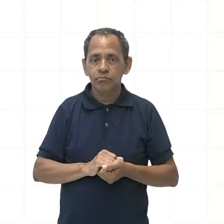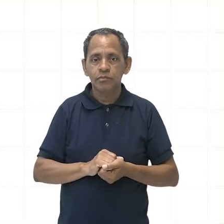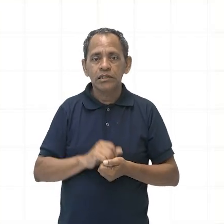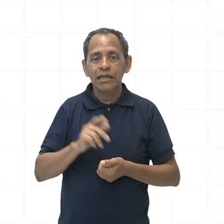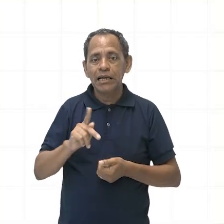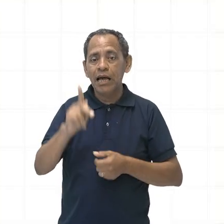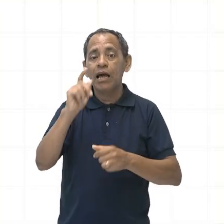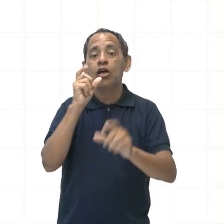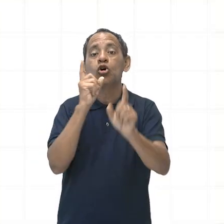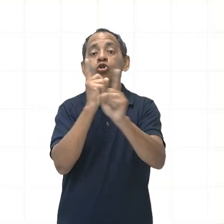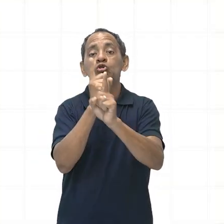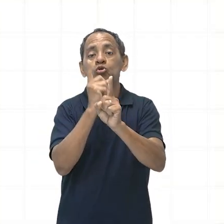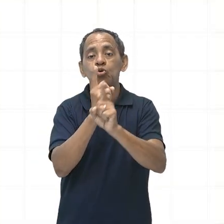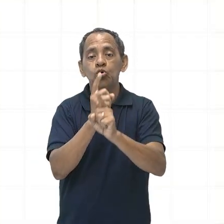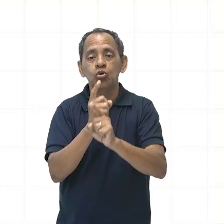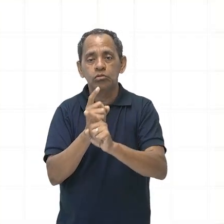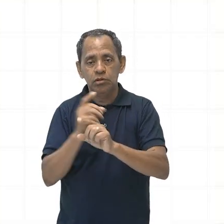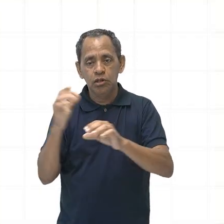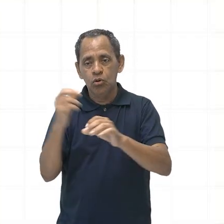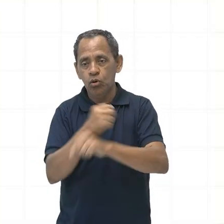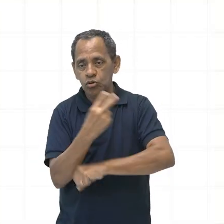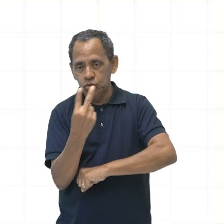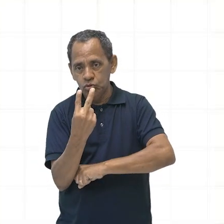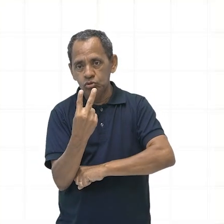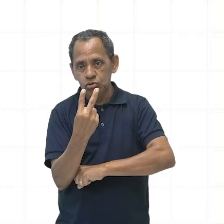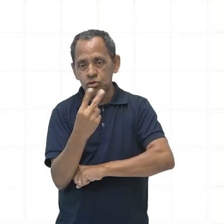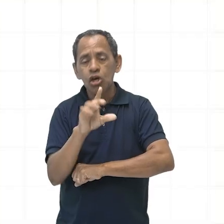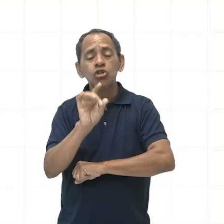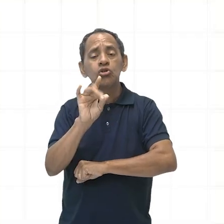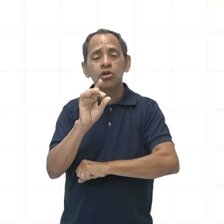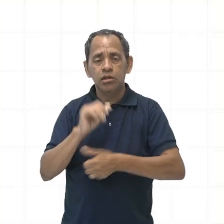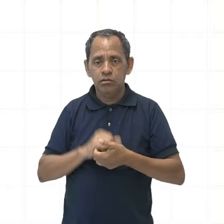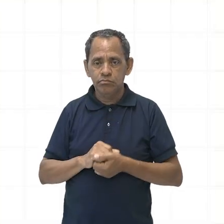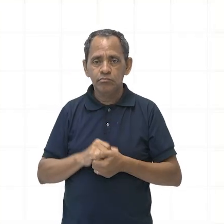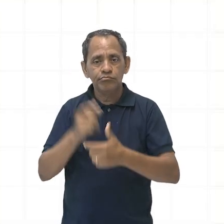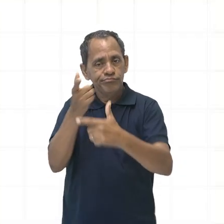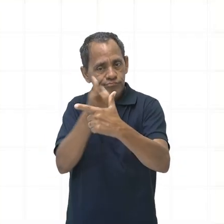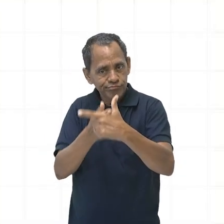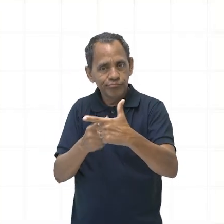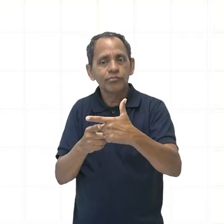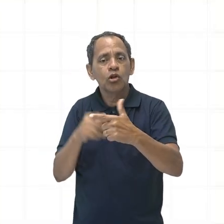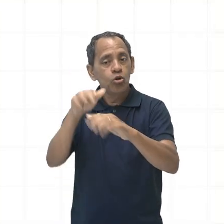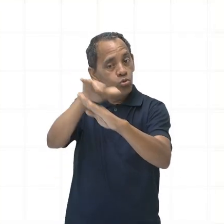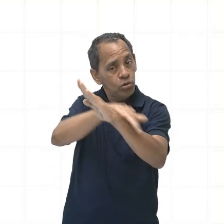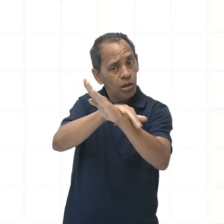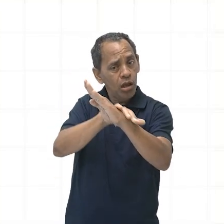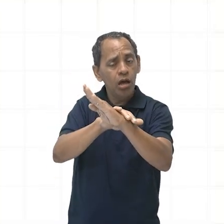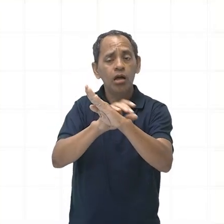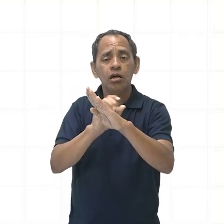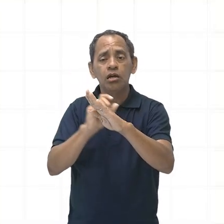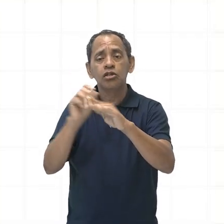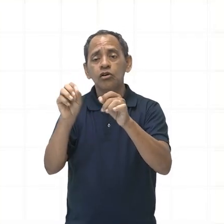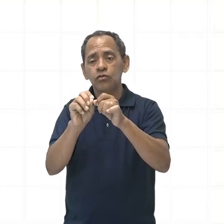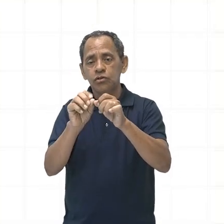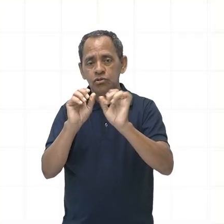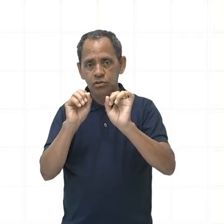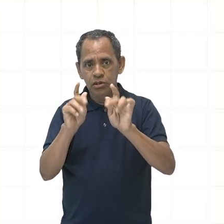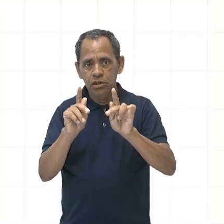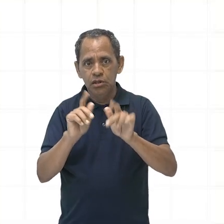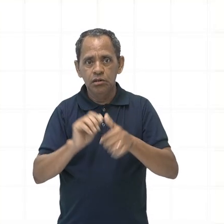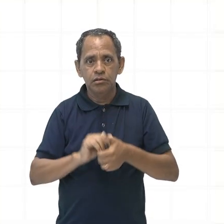a 2, né? E aqui é só a divisão dos lados dele que eu fiz para vocês,